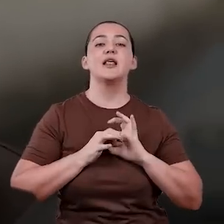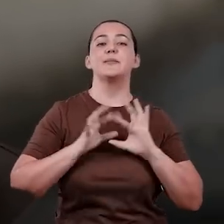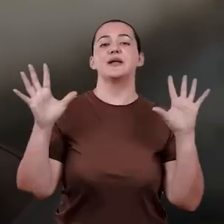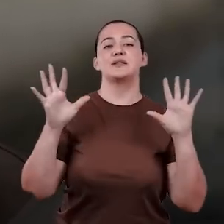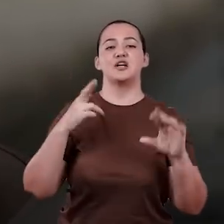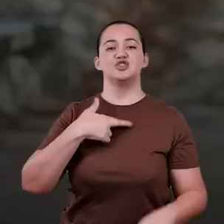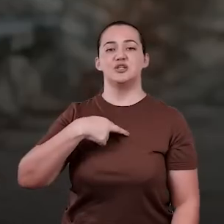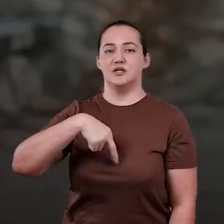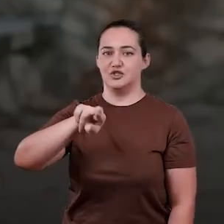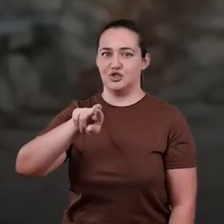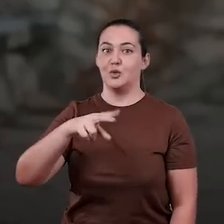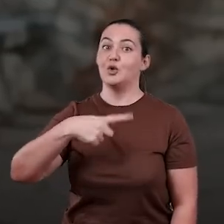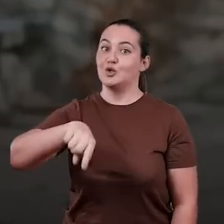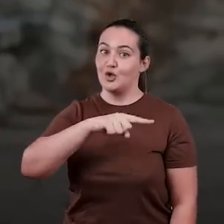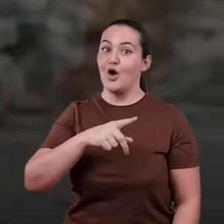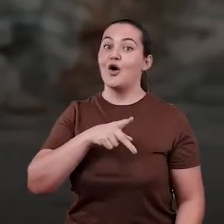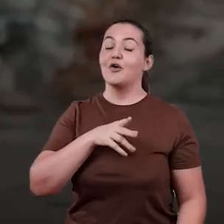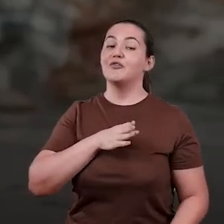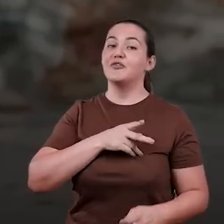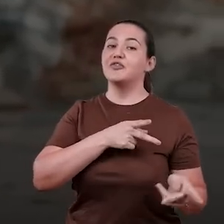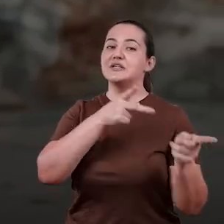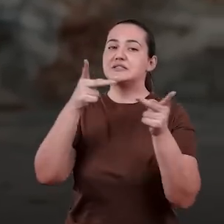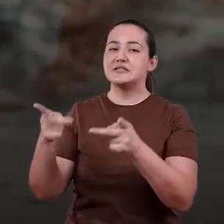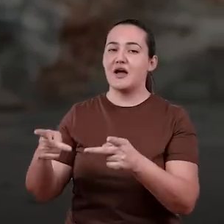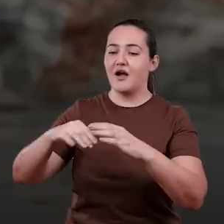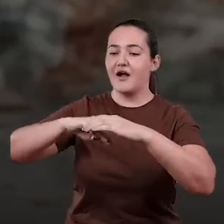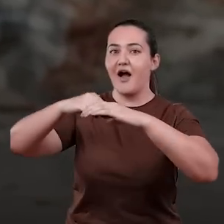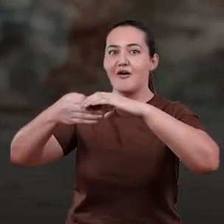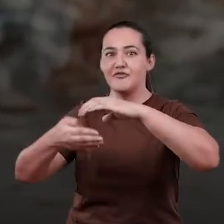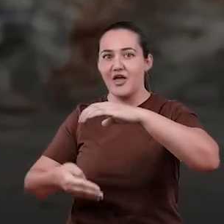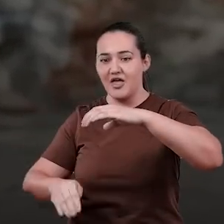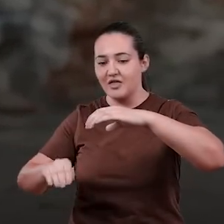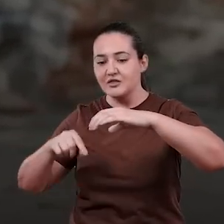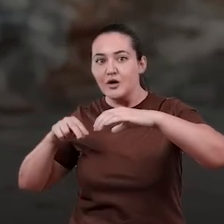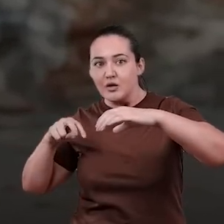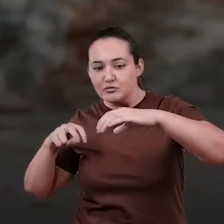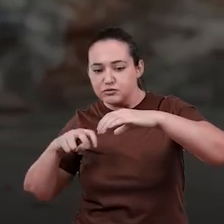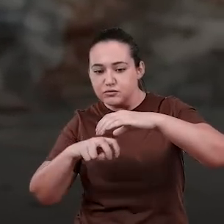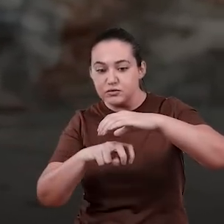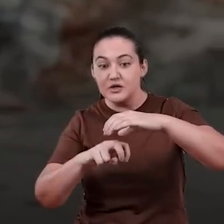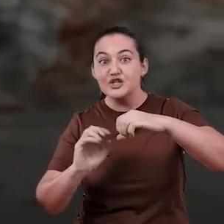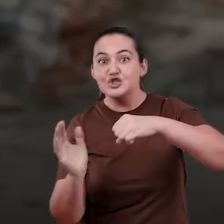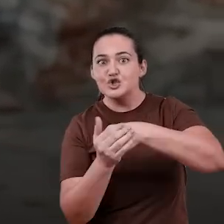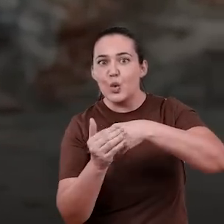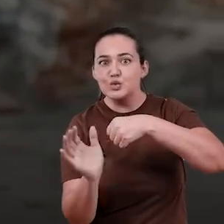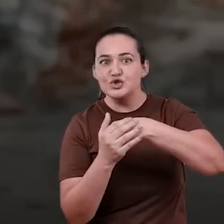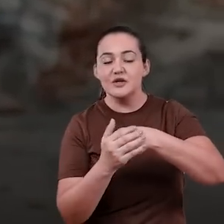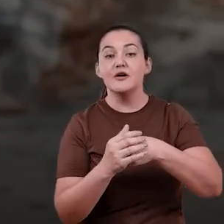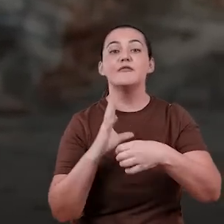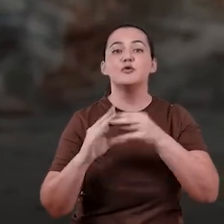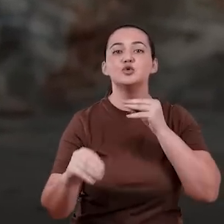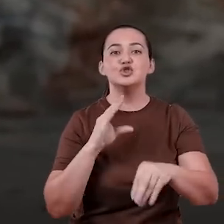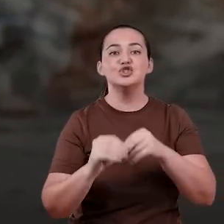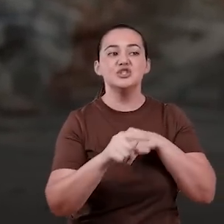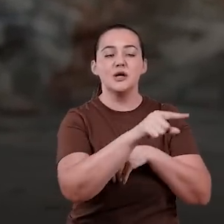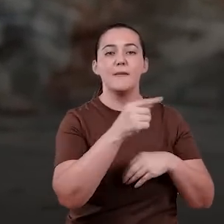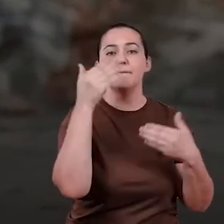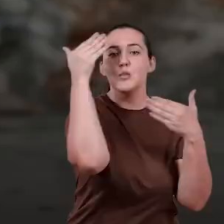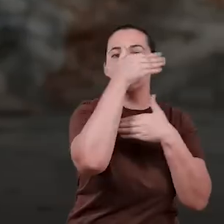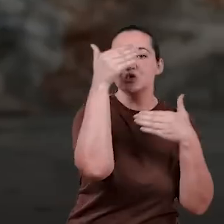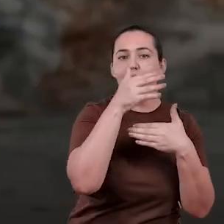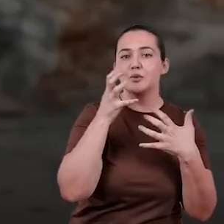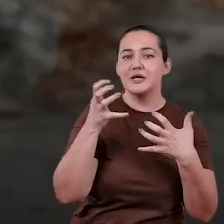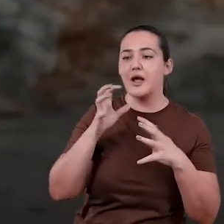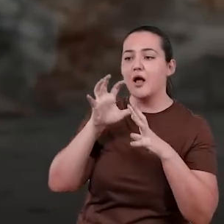liberdade religiosa. Nós vamos visitar cavernas subterrâneas onde cristãos se refugiaram, fugindo